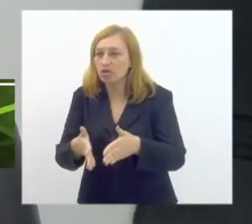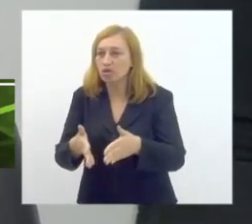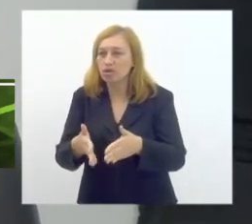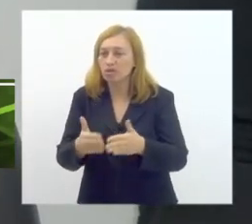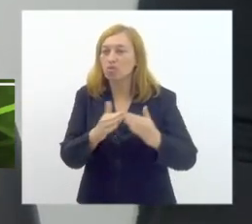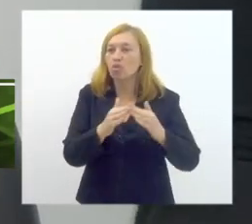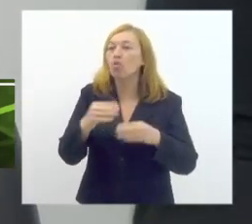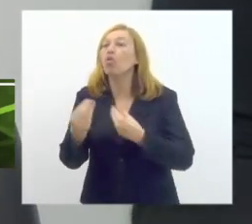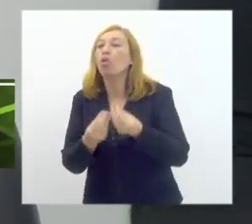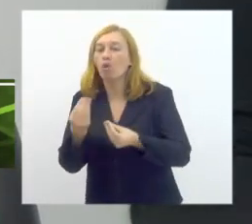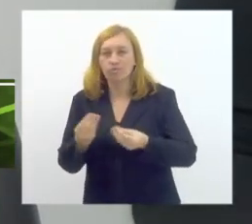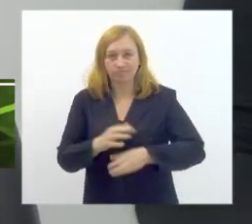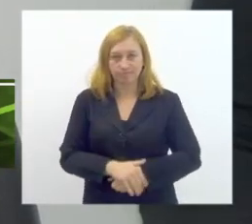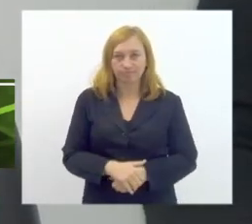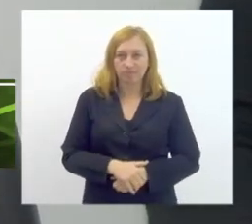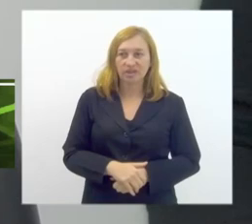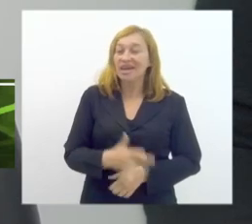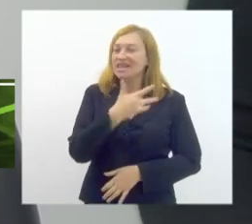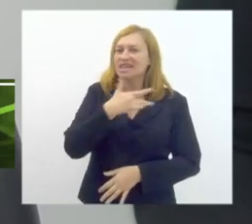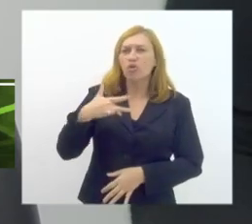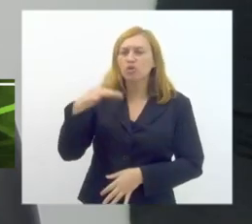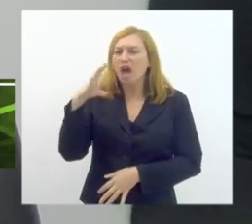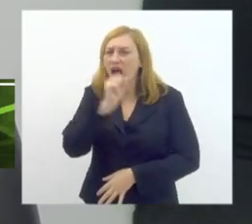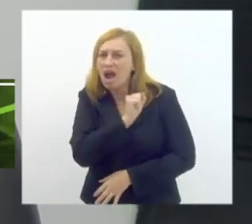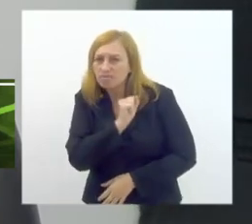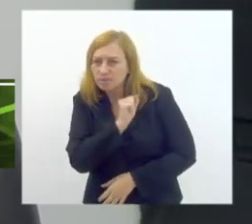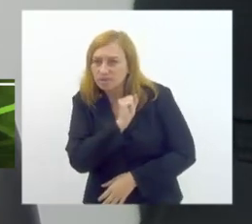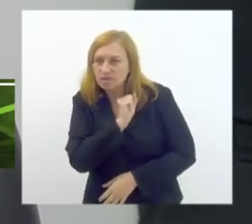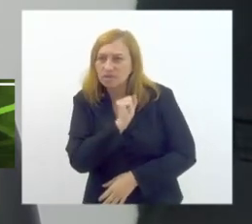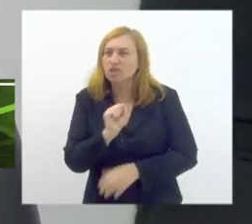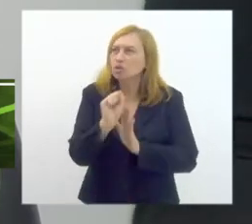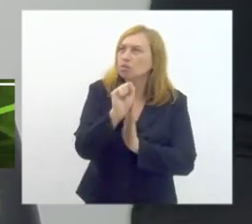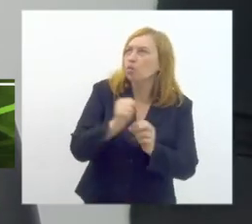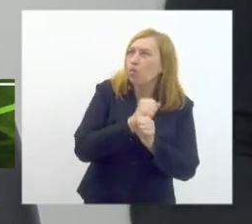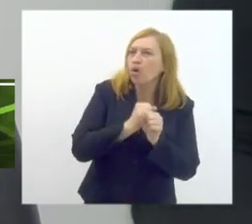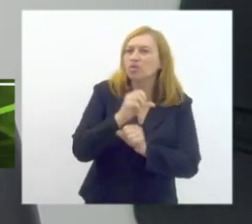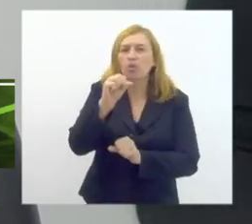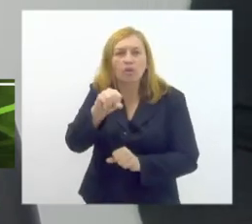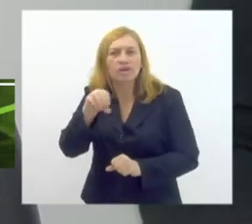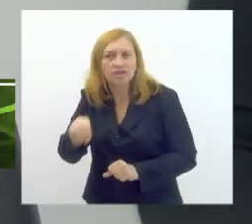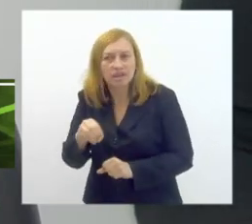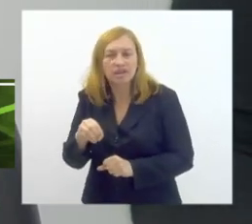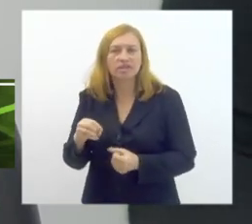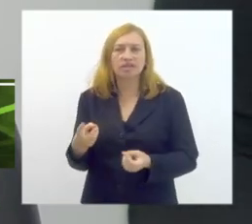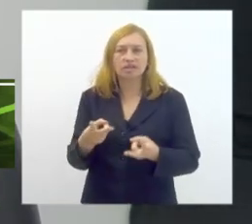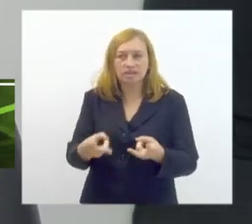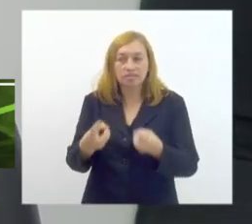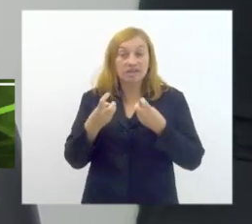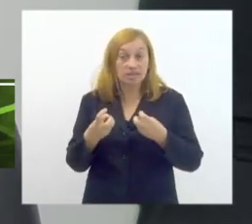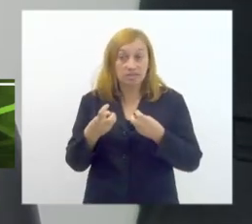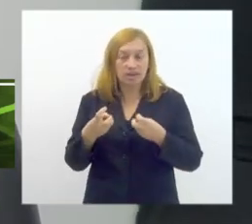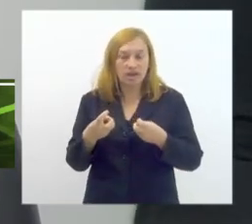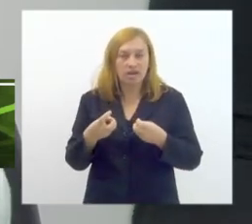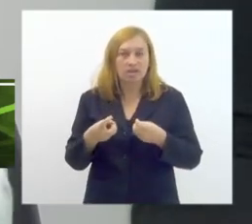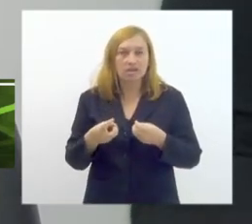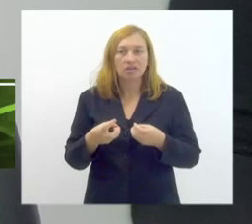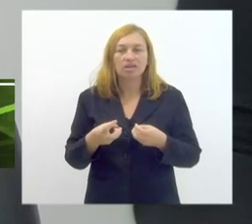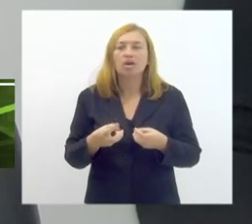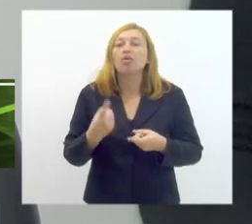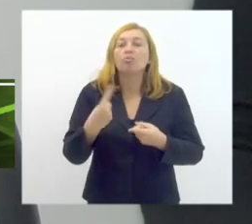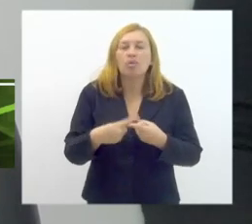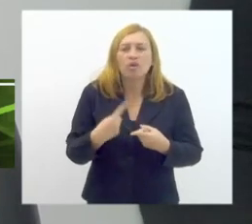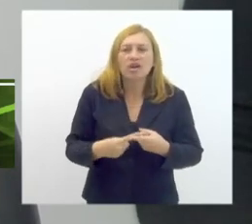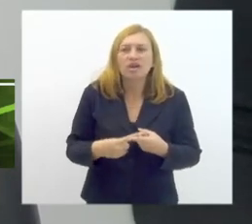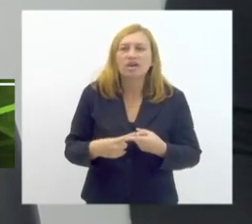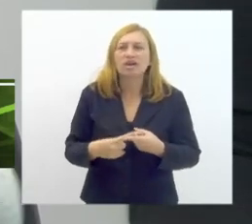que a gente faz isso? E a saúde, rapidamente, aí na década de 80, pegou essa personalidade jurídica para si, porque